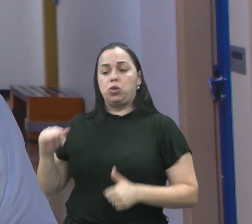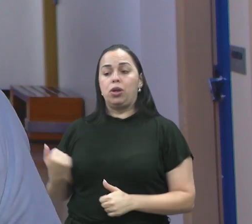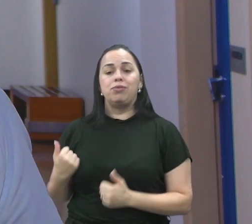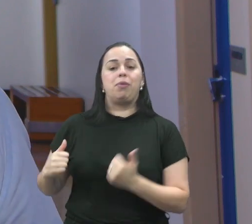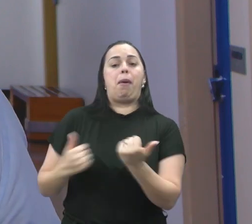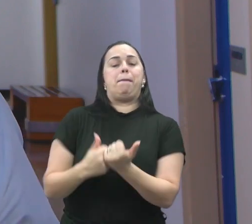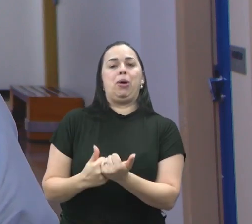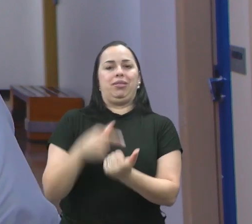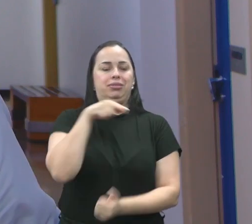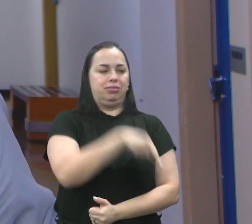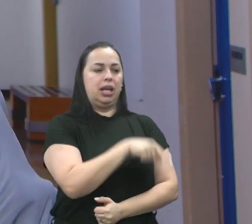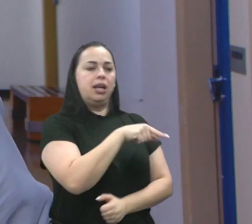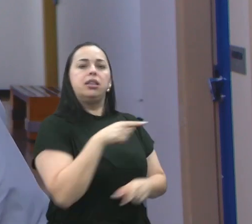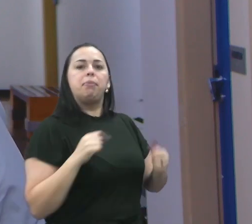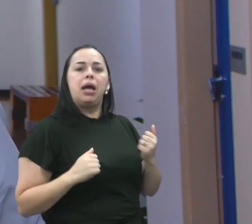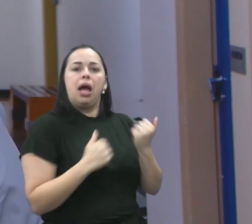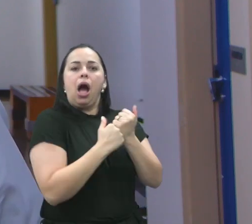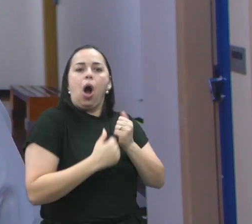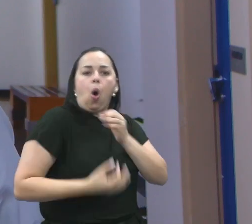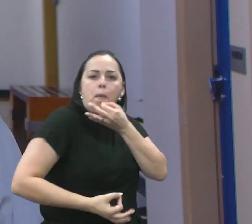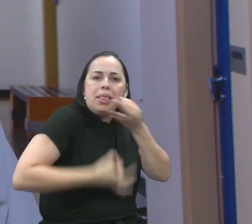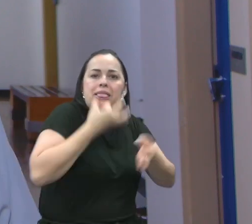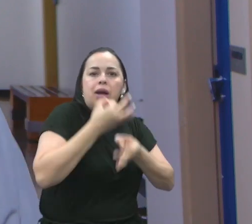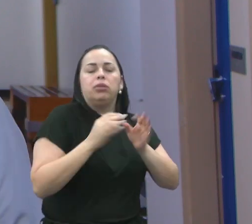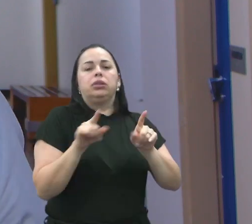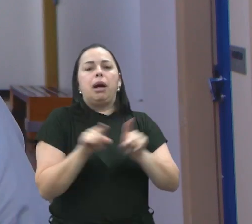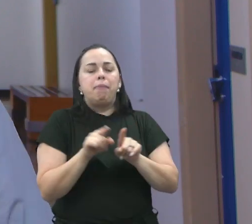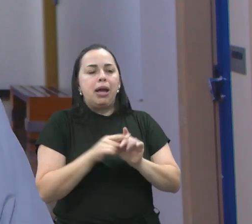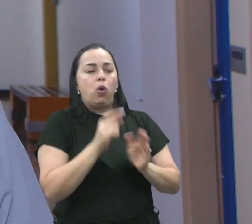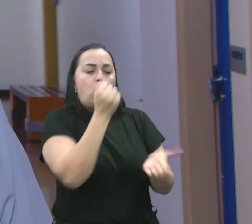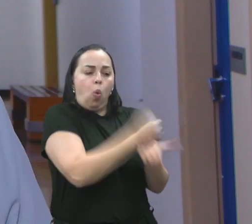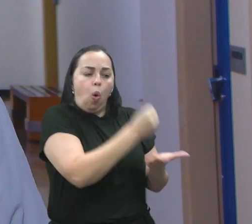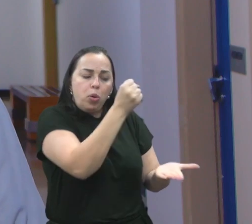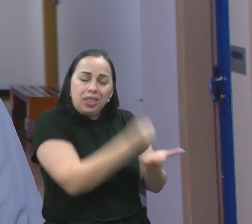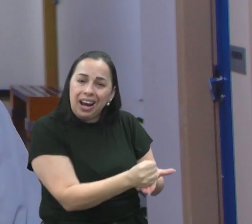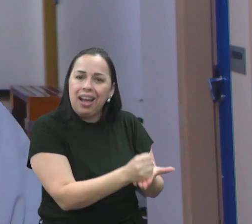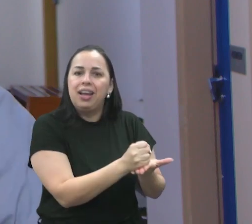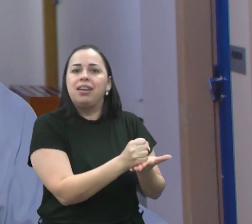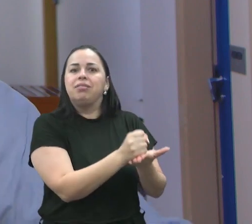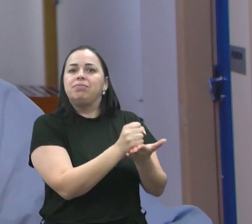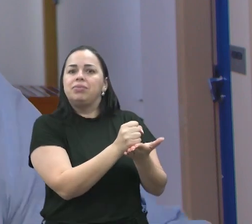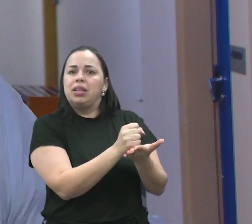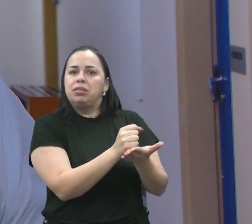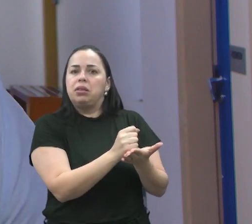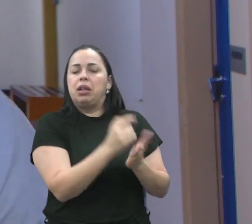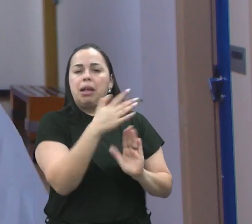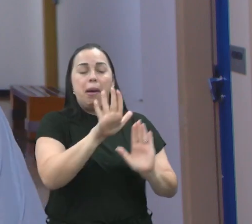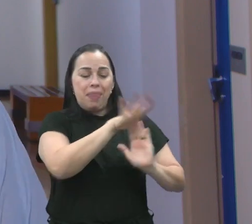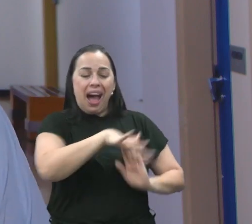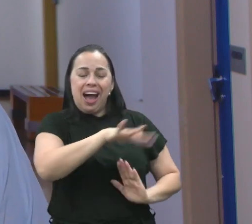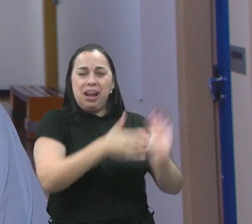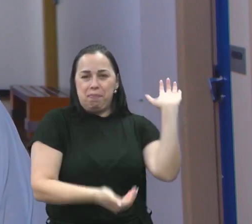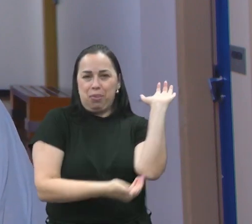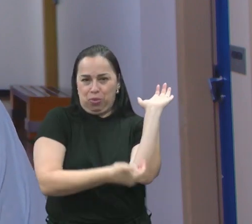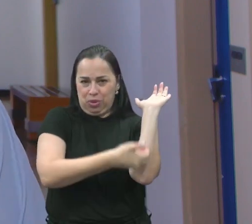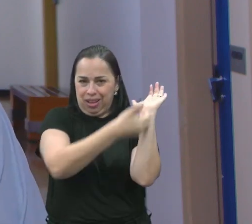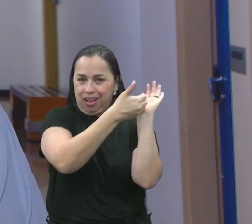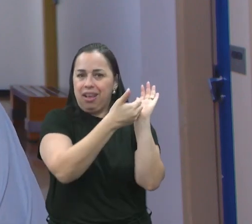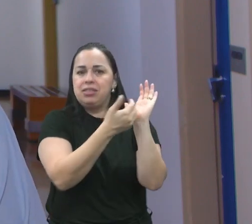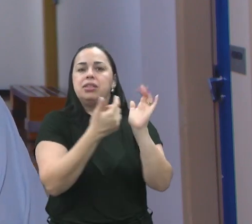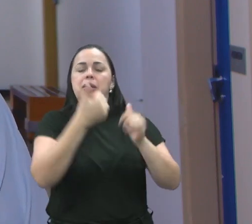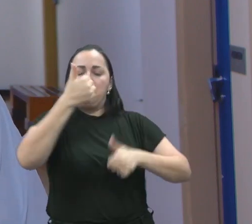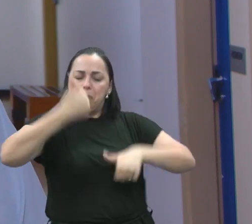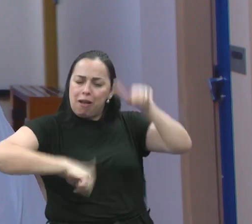contribuir com o Executivo. Na fiscalização também de contratos, de todos os trâmites burocráticos da saúde